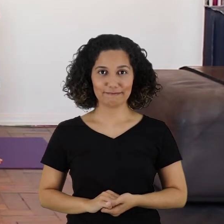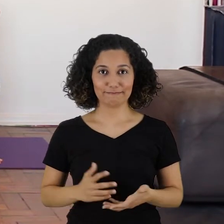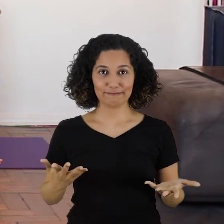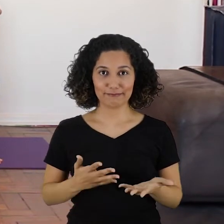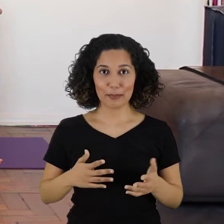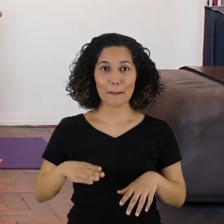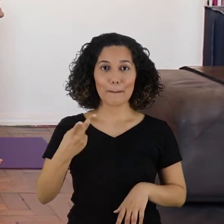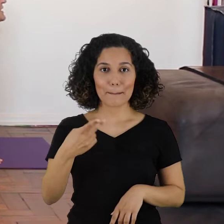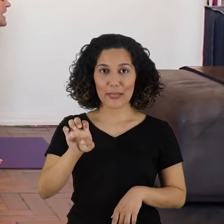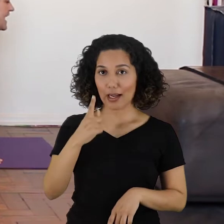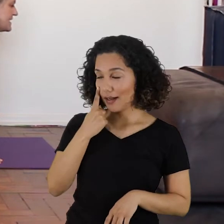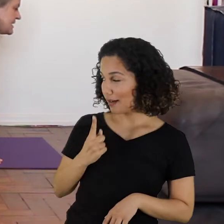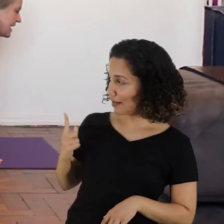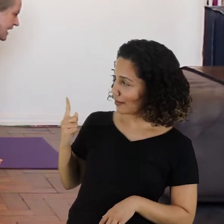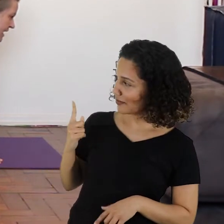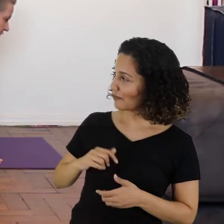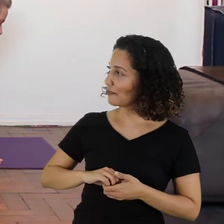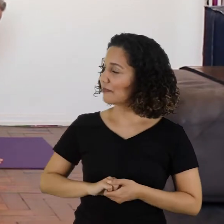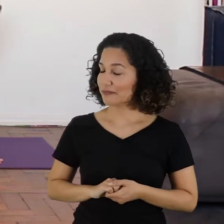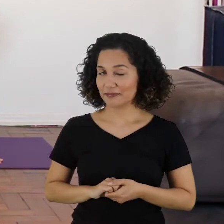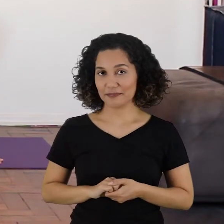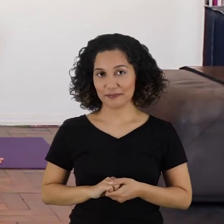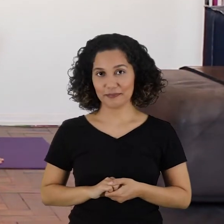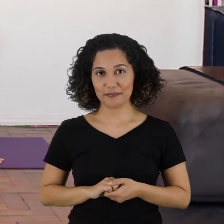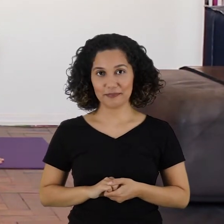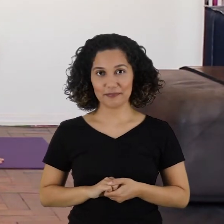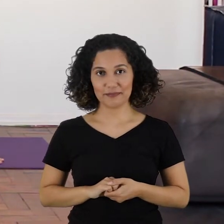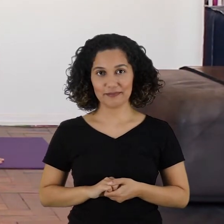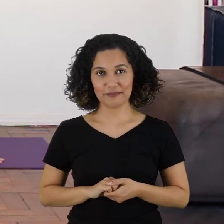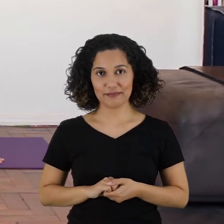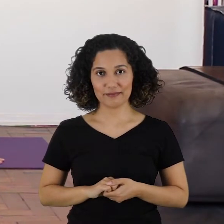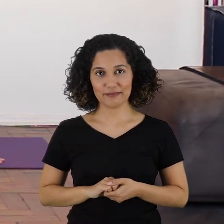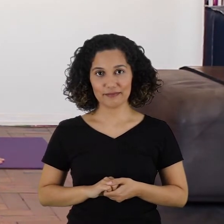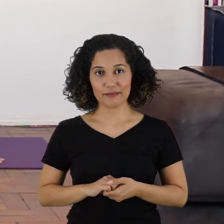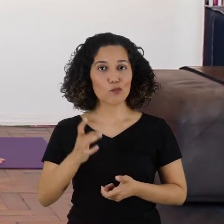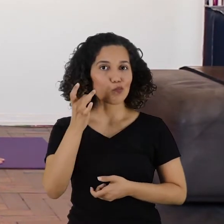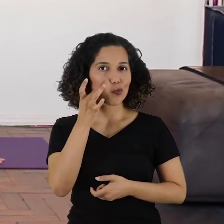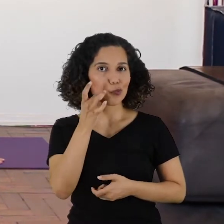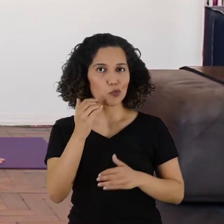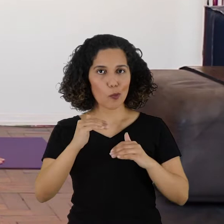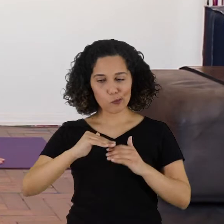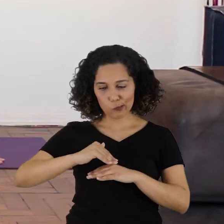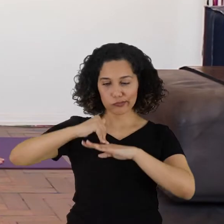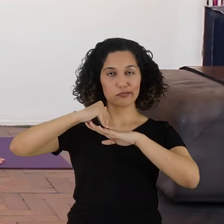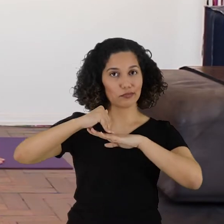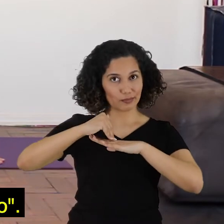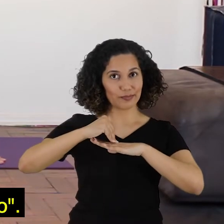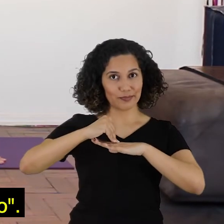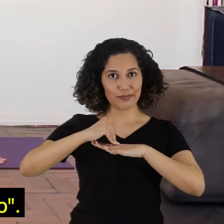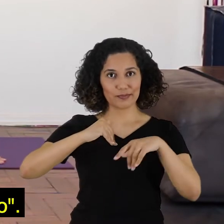Agora apoia os dedos dos pés lá atrás, volta para quatro apoios, e agora leva a sua bunda lá para